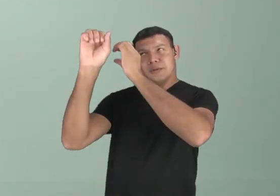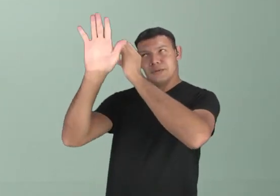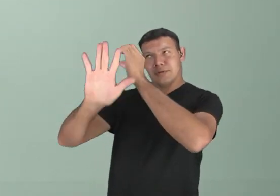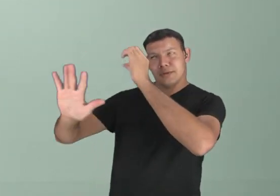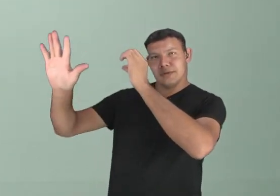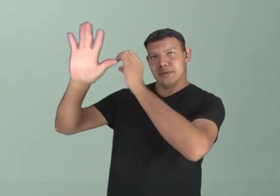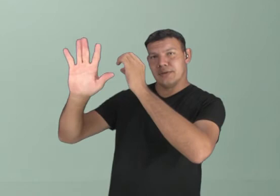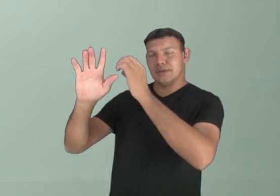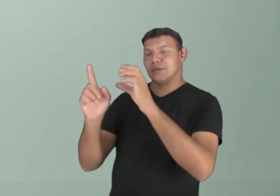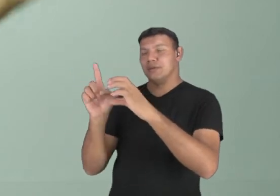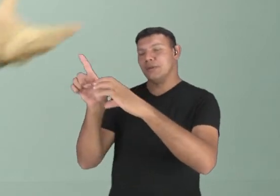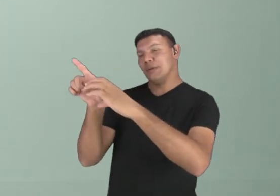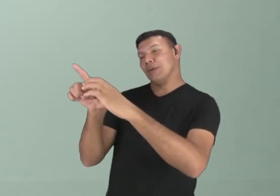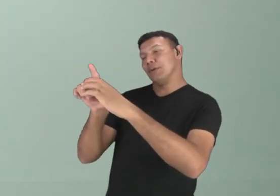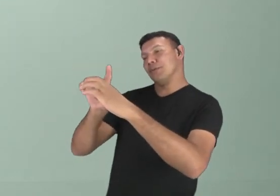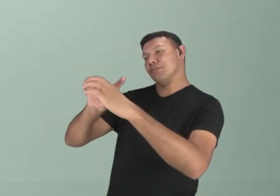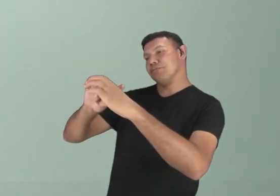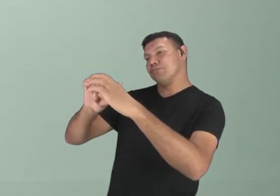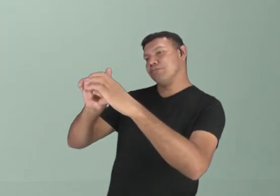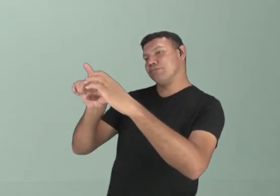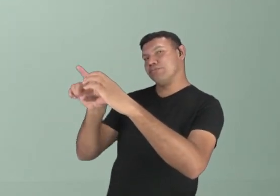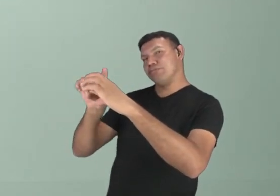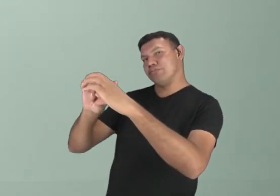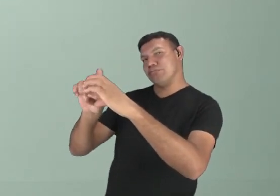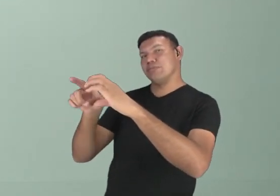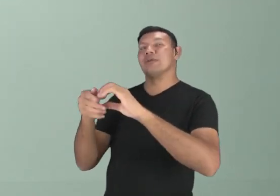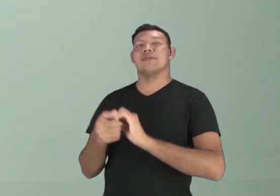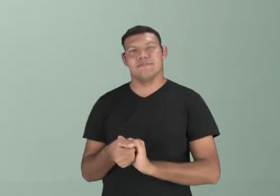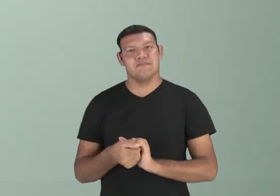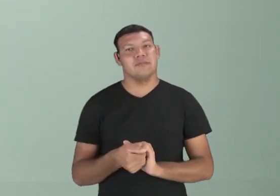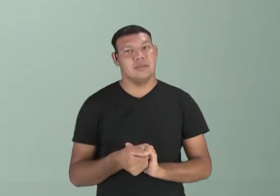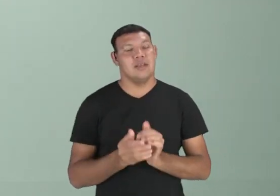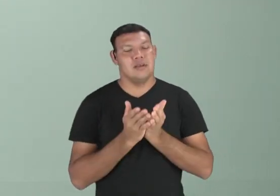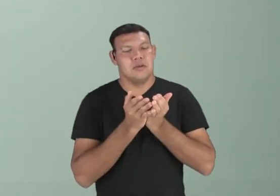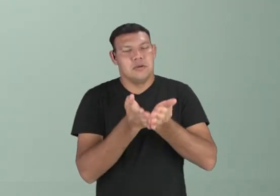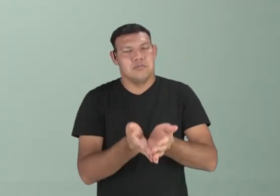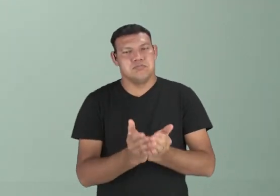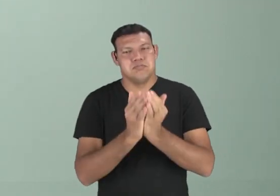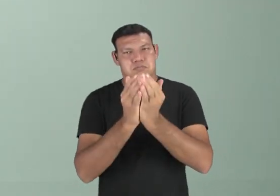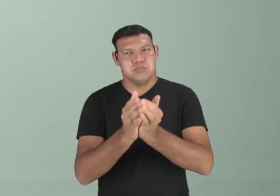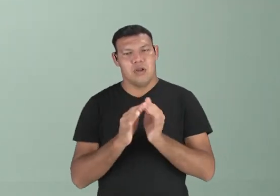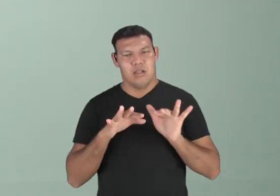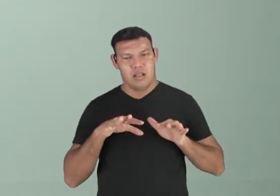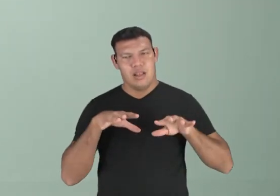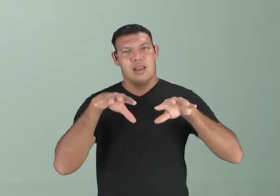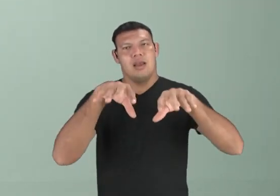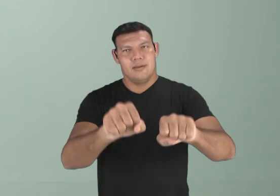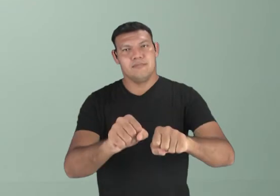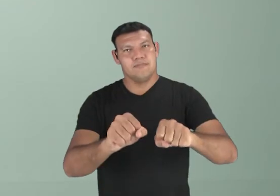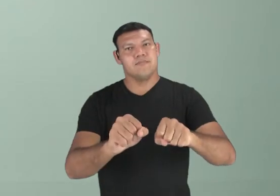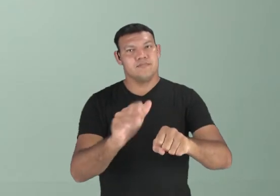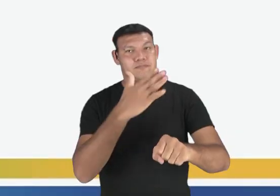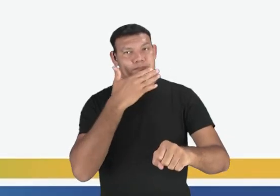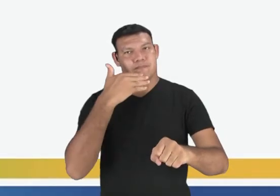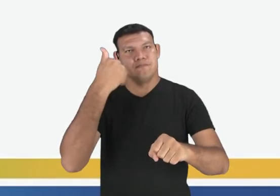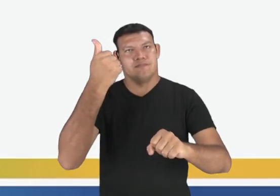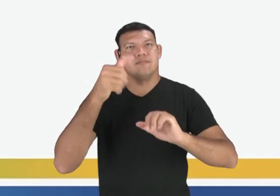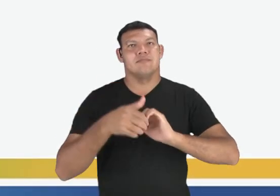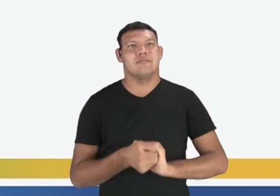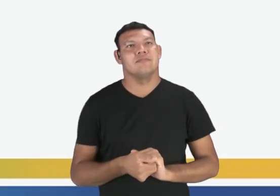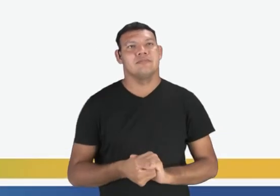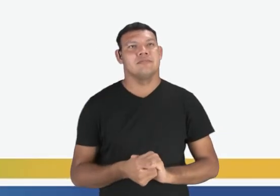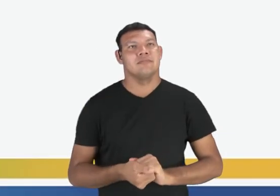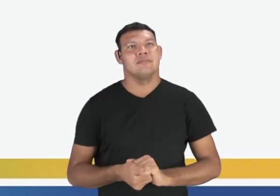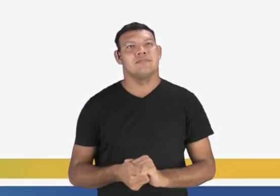como o caso da bússola, aí a expansão marítima melhorou bastante. E aí, quais as maneiras mais conhecidas de representar o